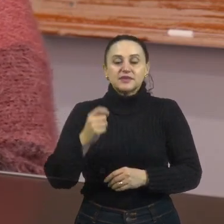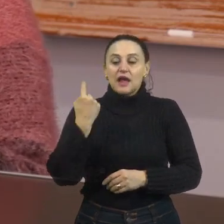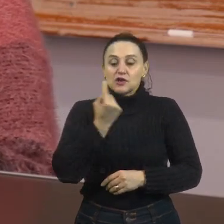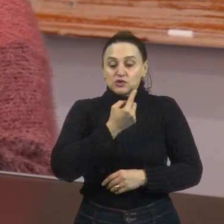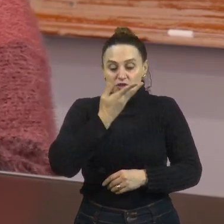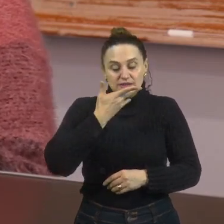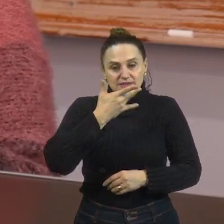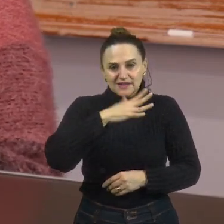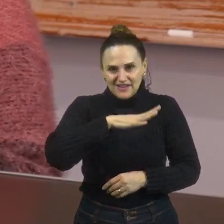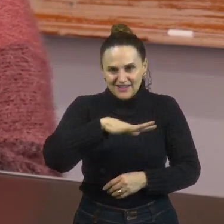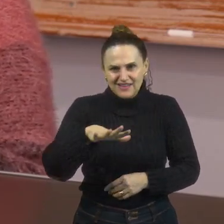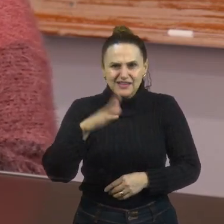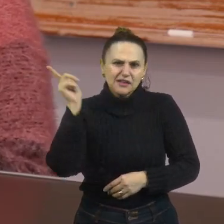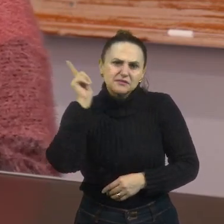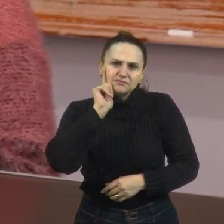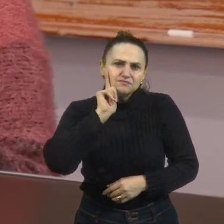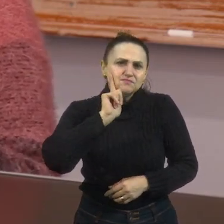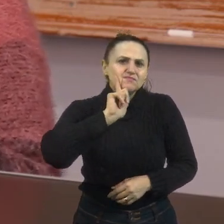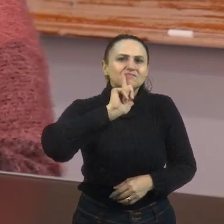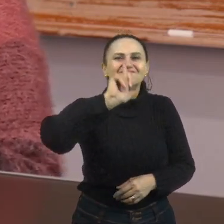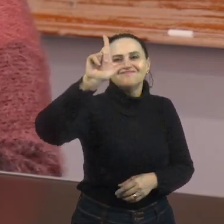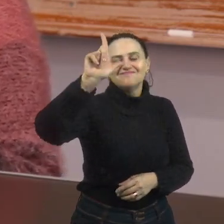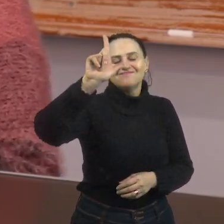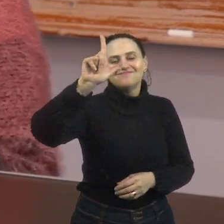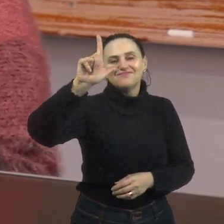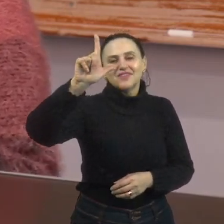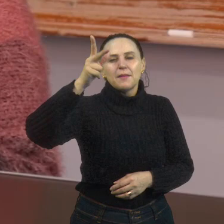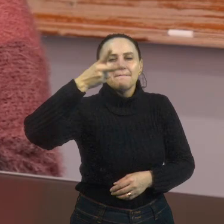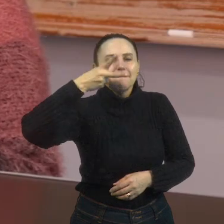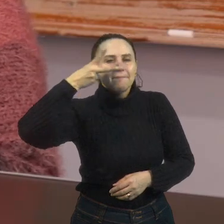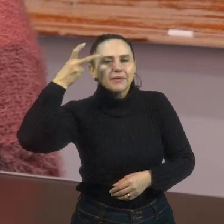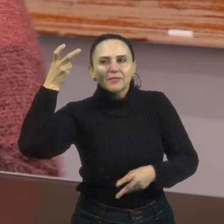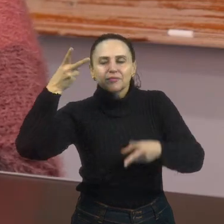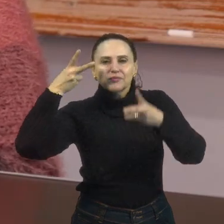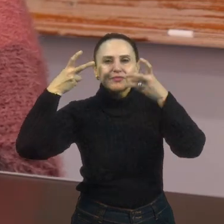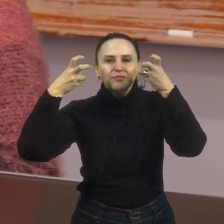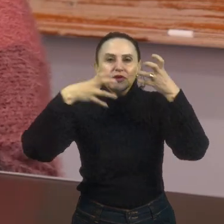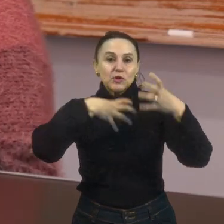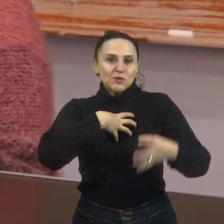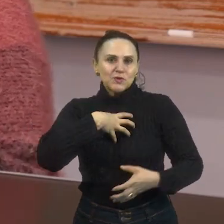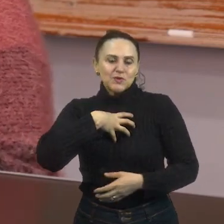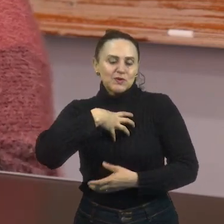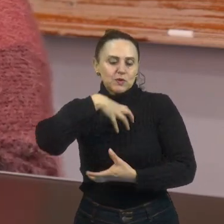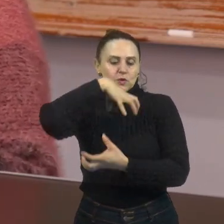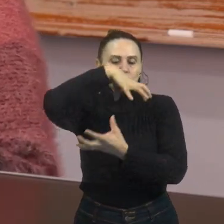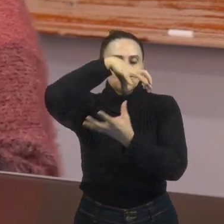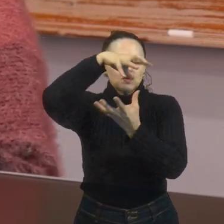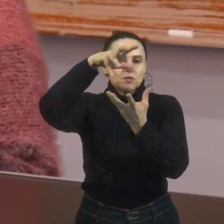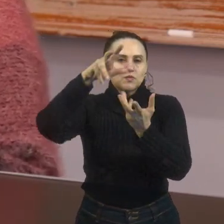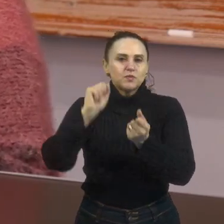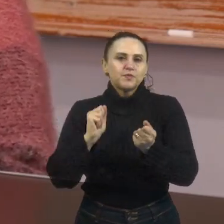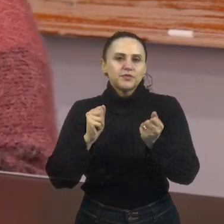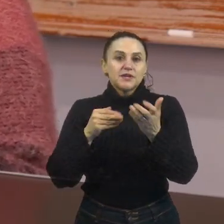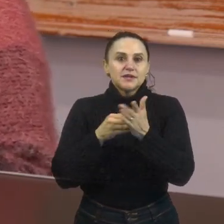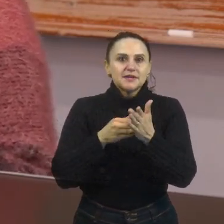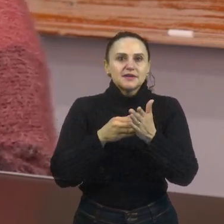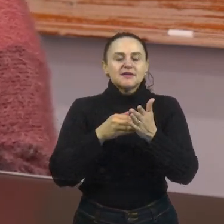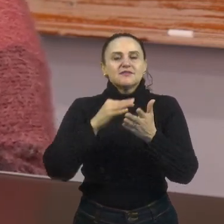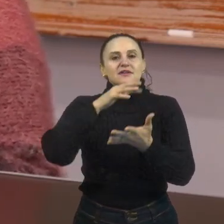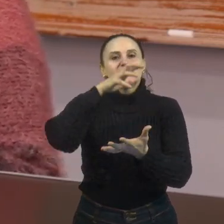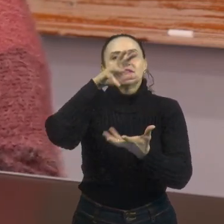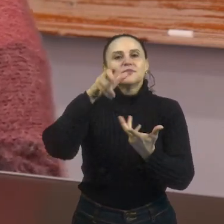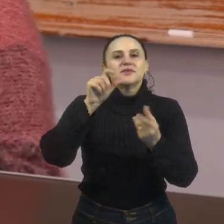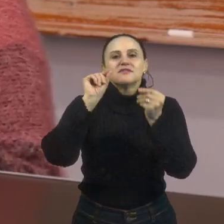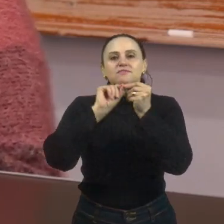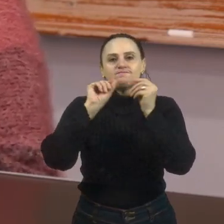crianças consigam viver o mundo, sentir o mundo, intervir no seu mundo e fazer a